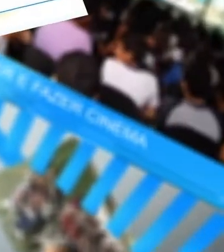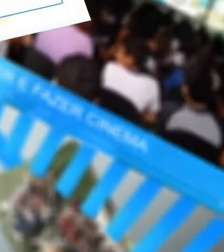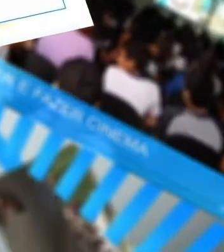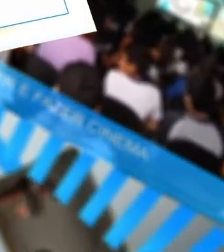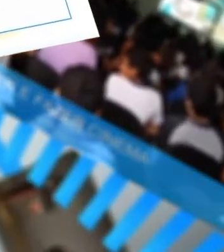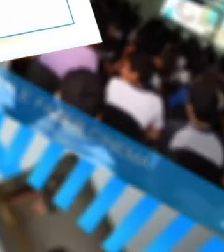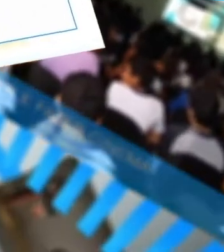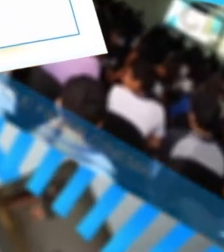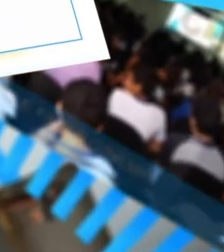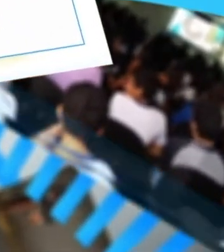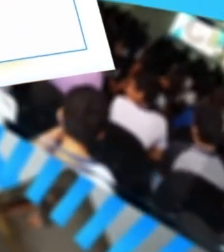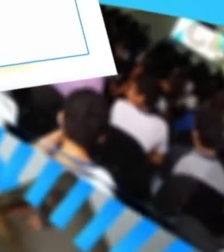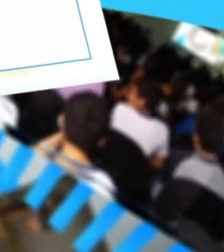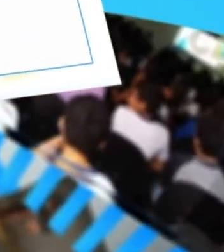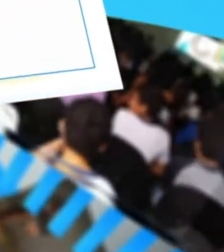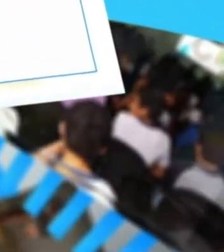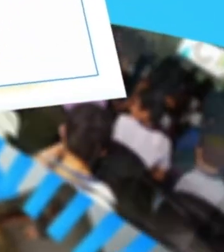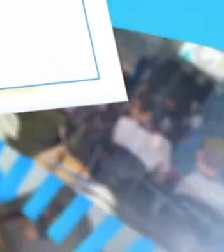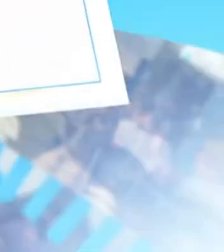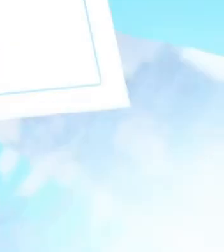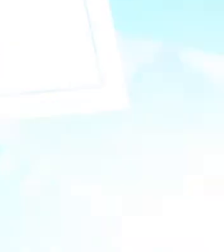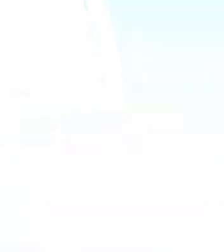Governo do Distrito Federal,